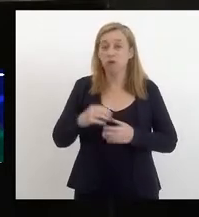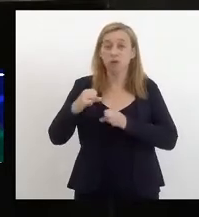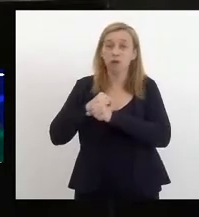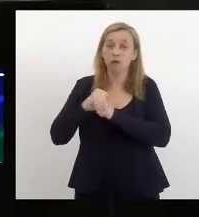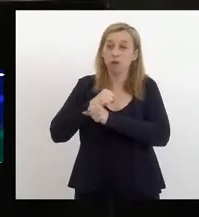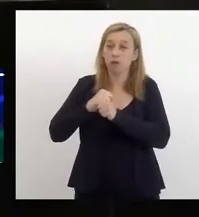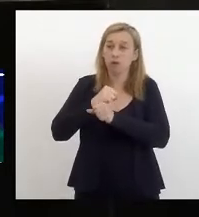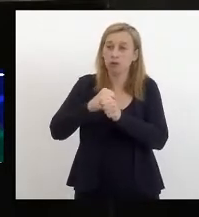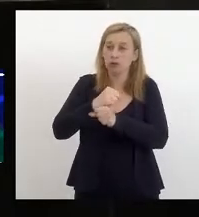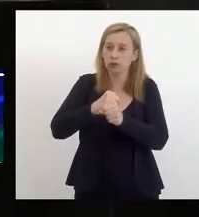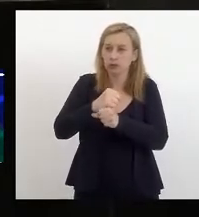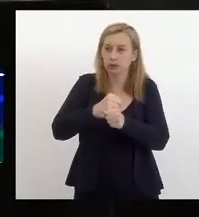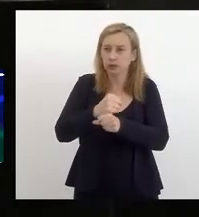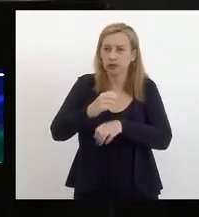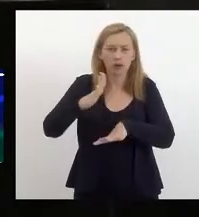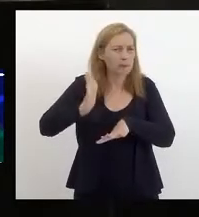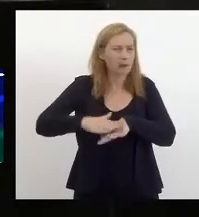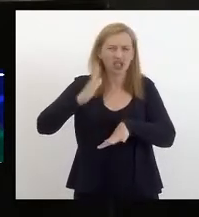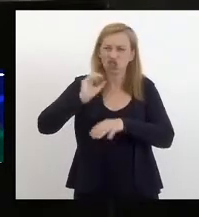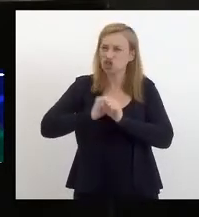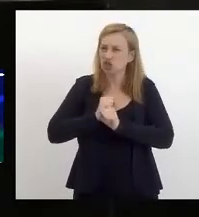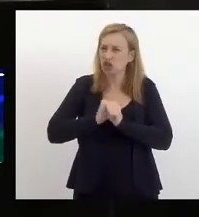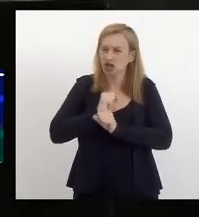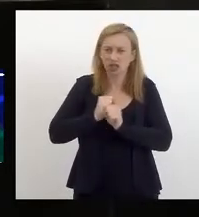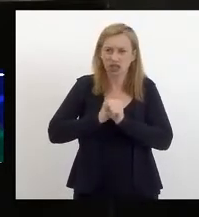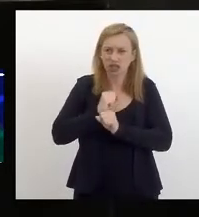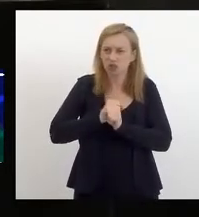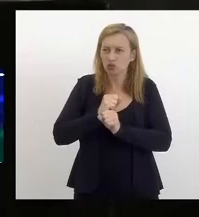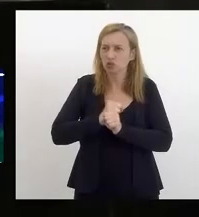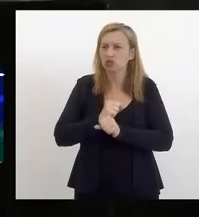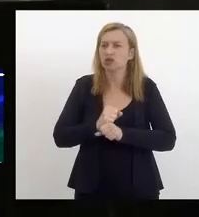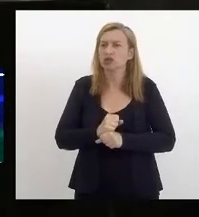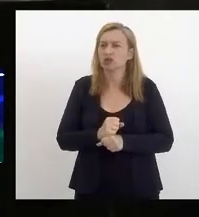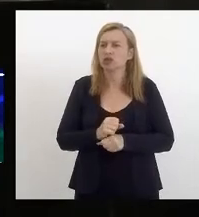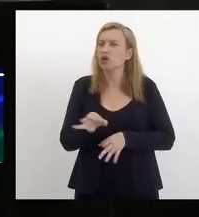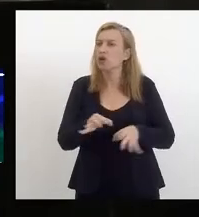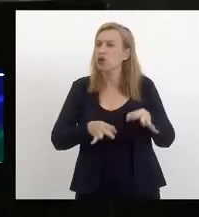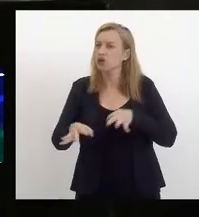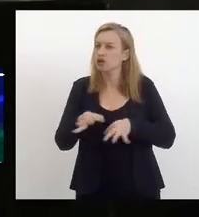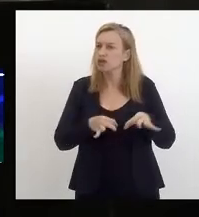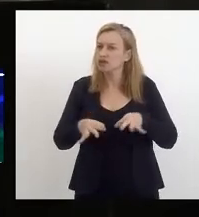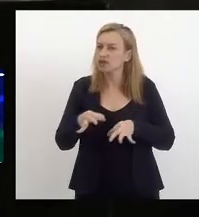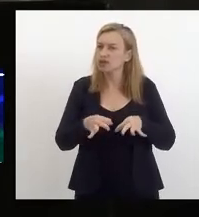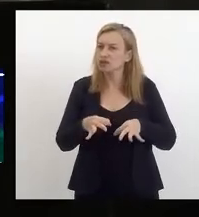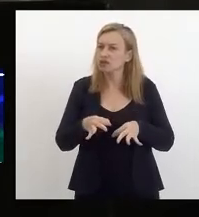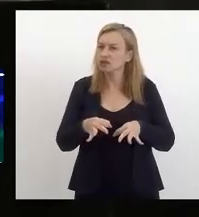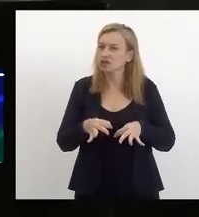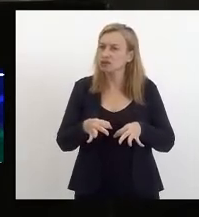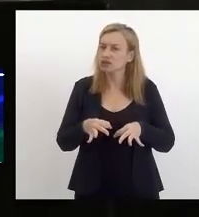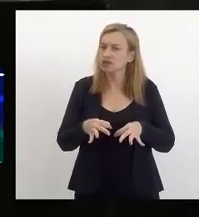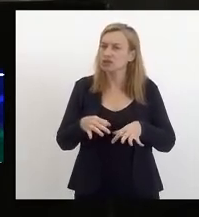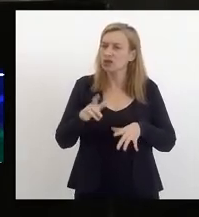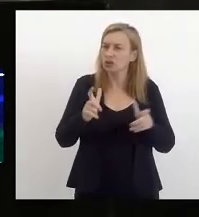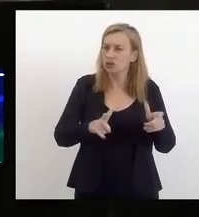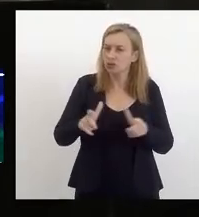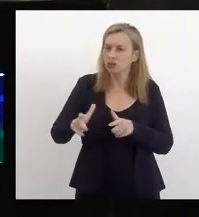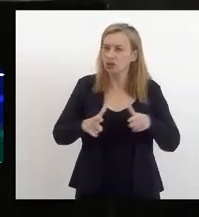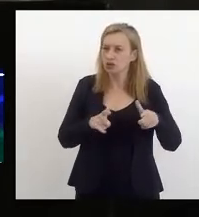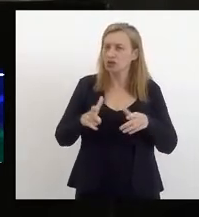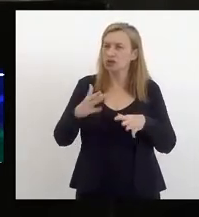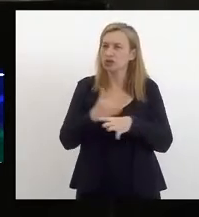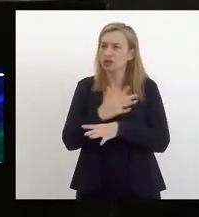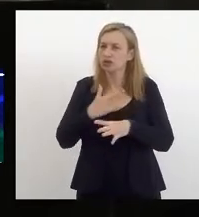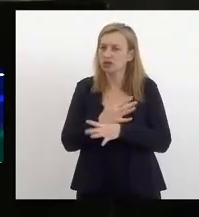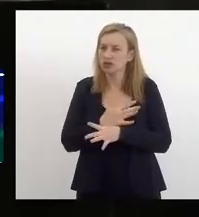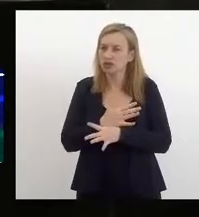décadas é mais do que década desde os primórdios da organização da região metropolitana de sua cidade